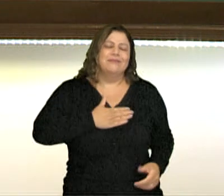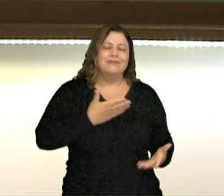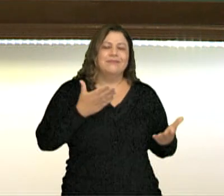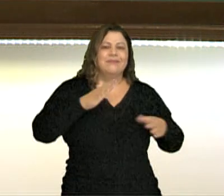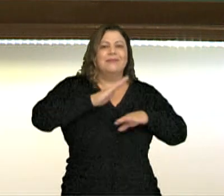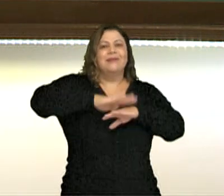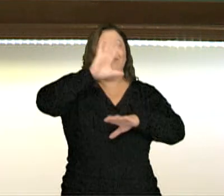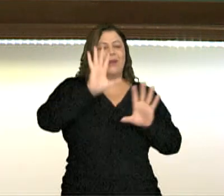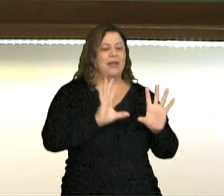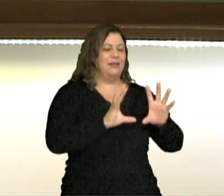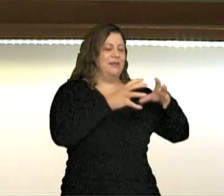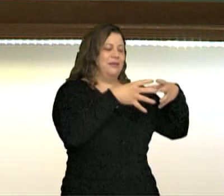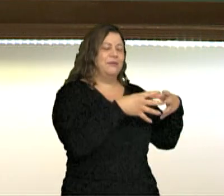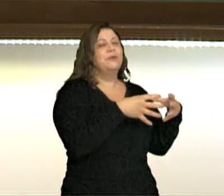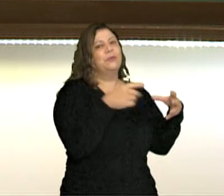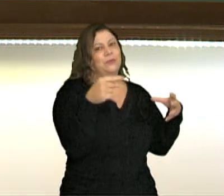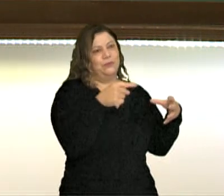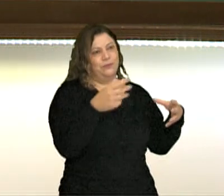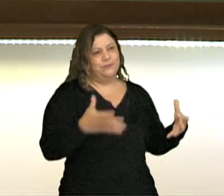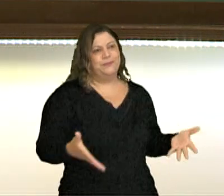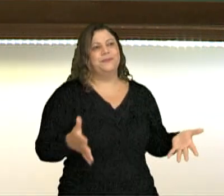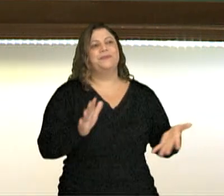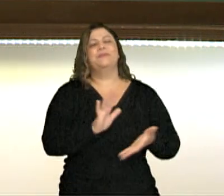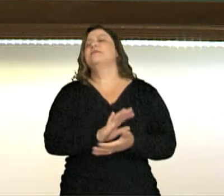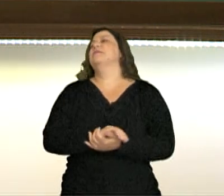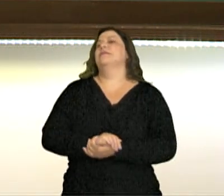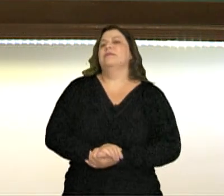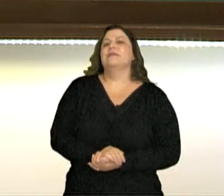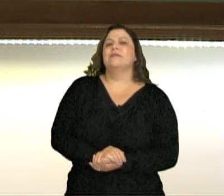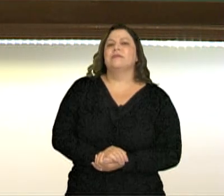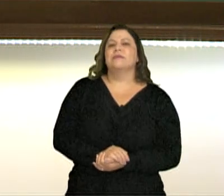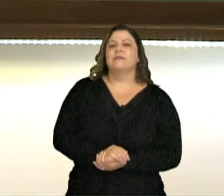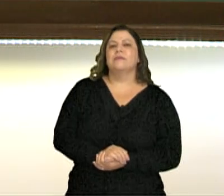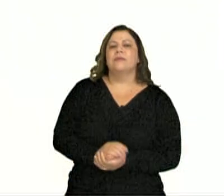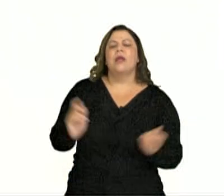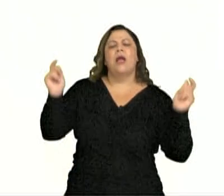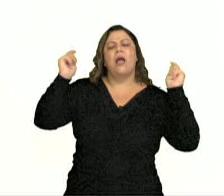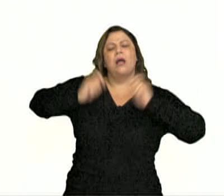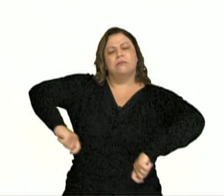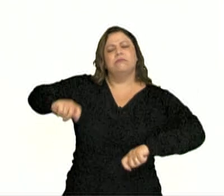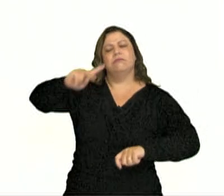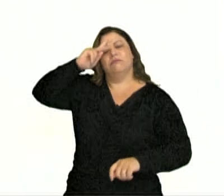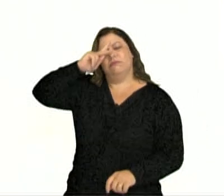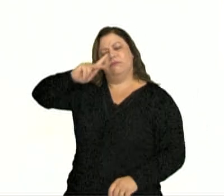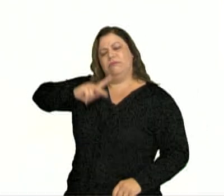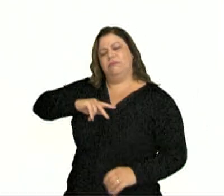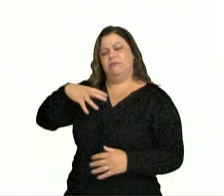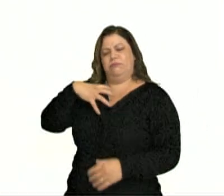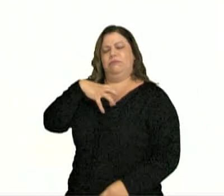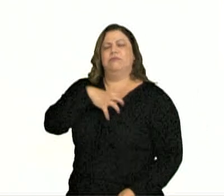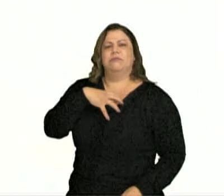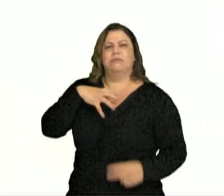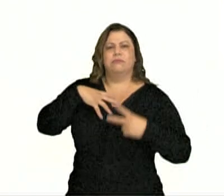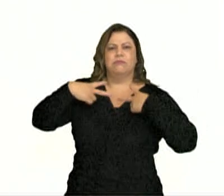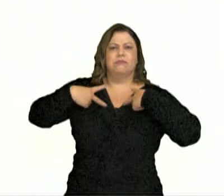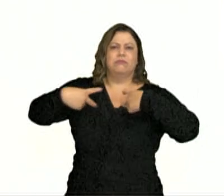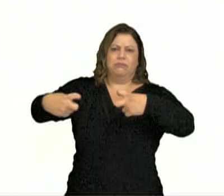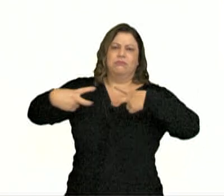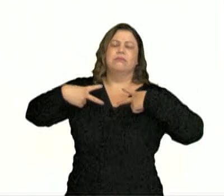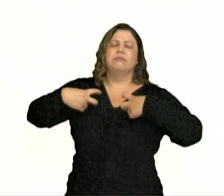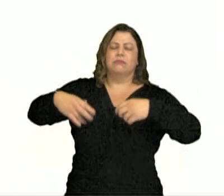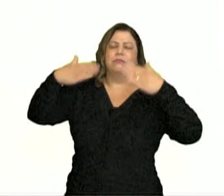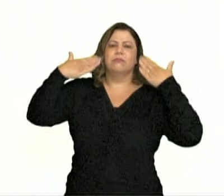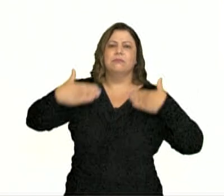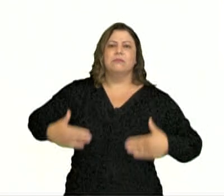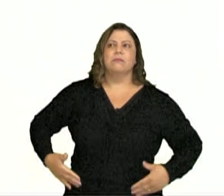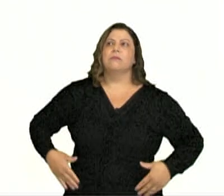essas práticas em grupo. O autoconhecimento dessas sensações e percepções corporais permite